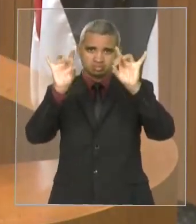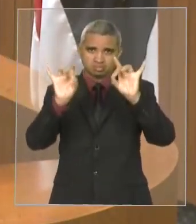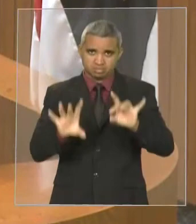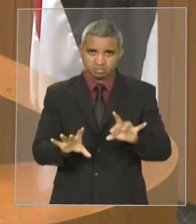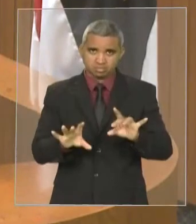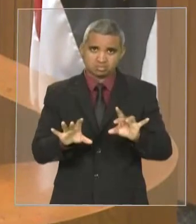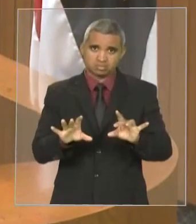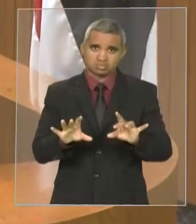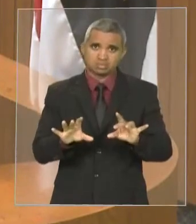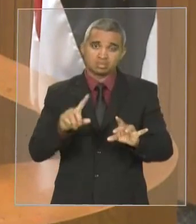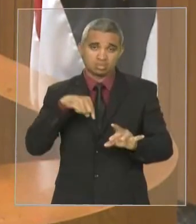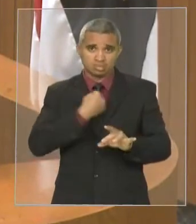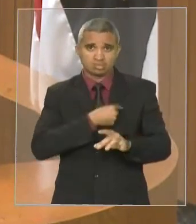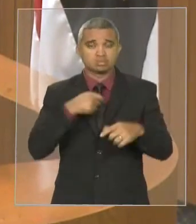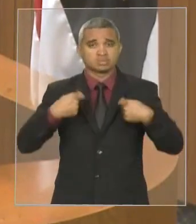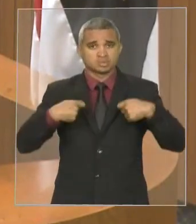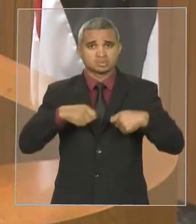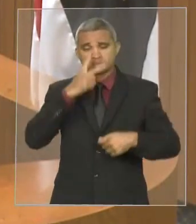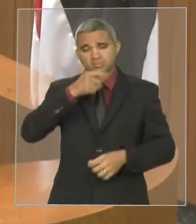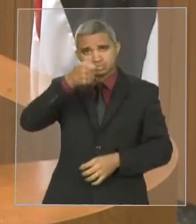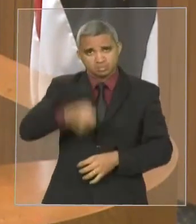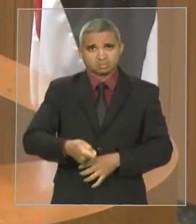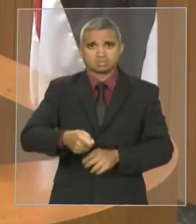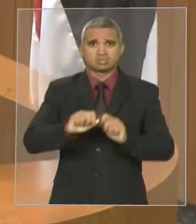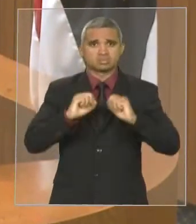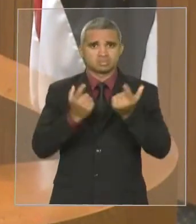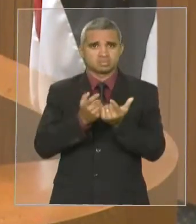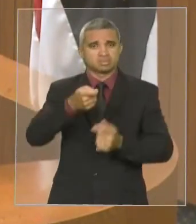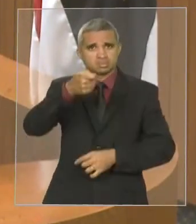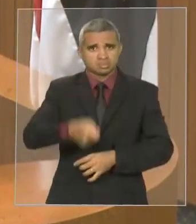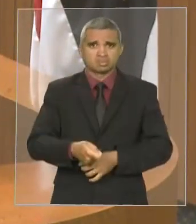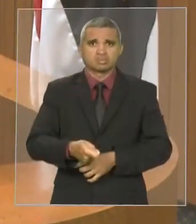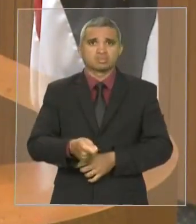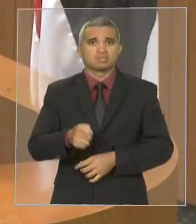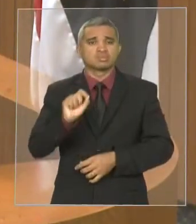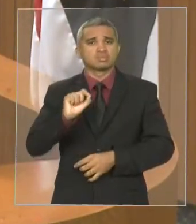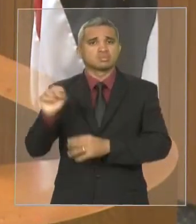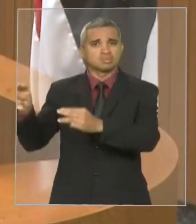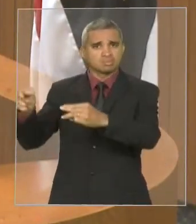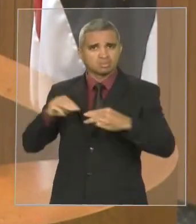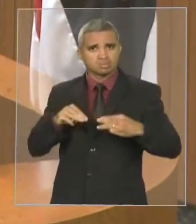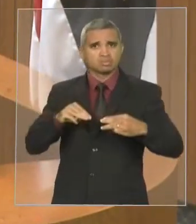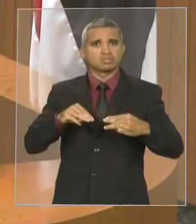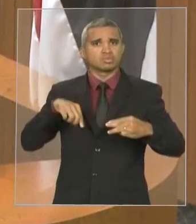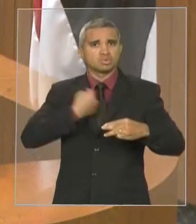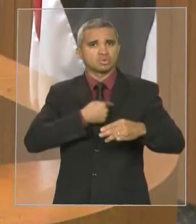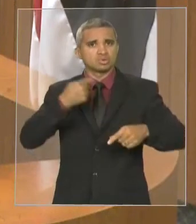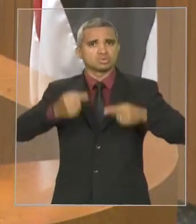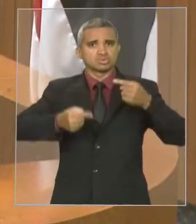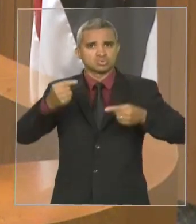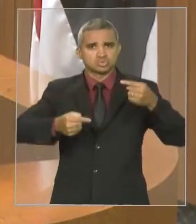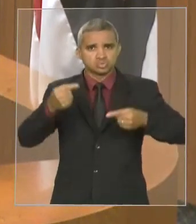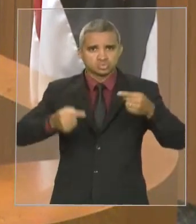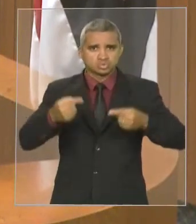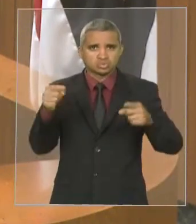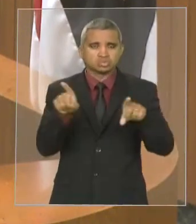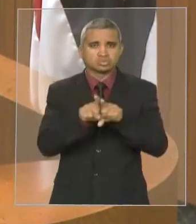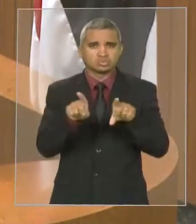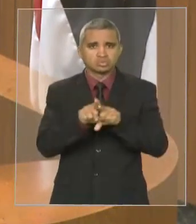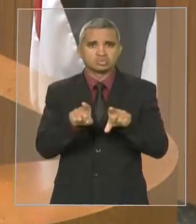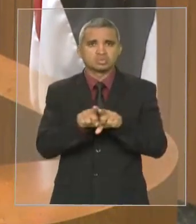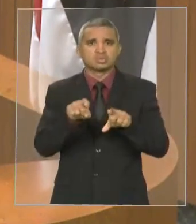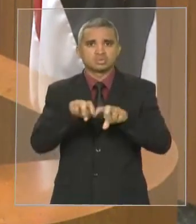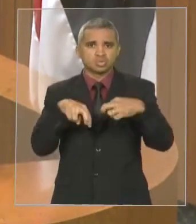de poder legislativo para que as matérias possam ser discutidas, possam ser debatidas nas comissões aqui e não